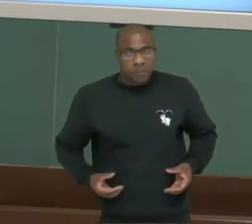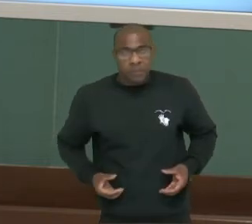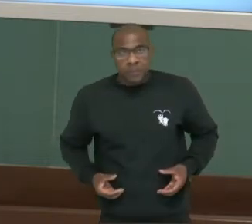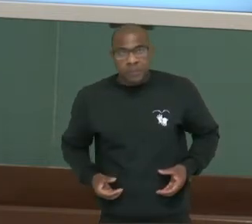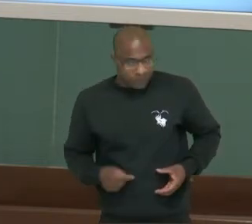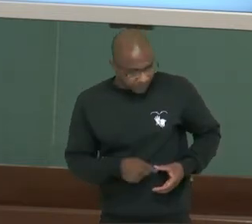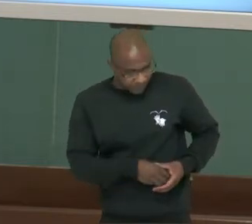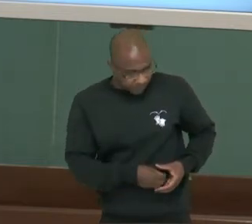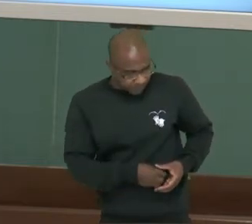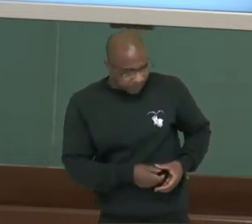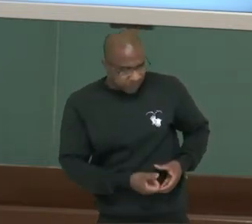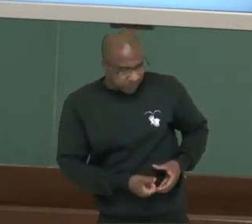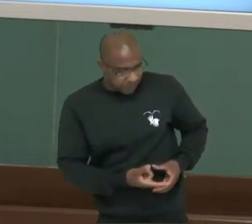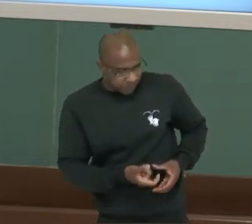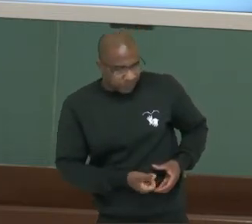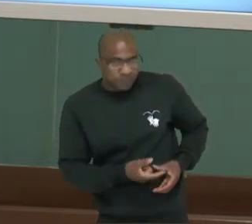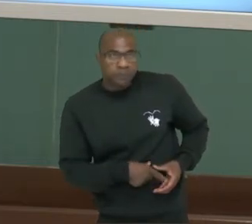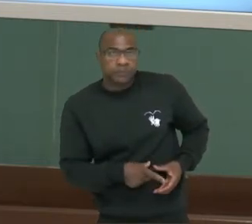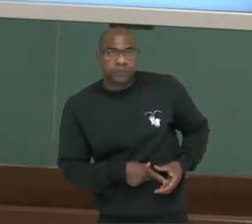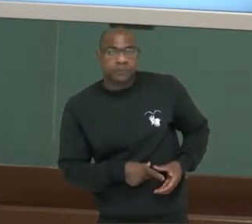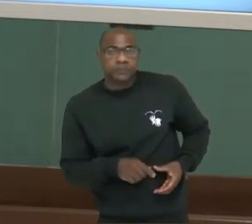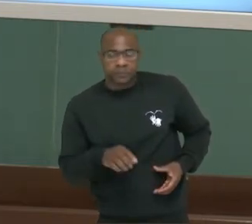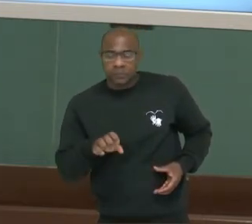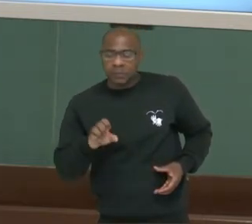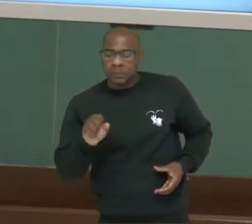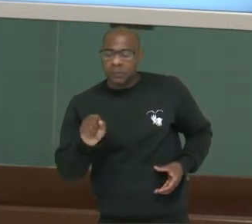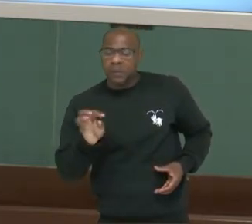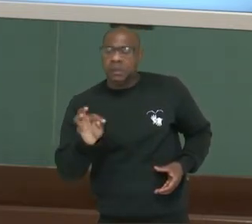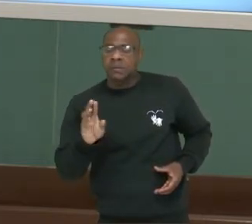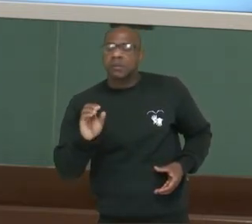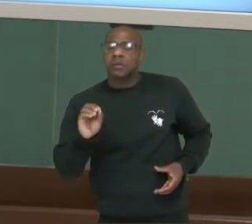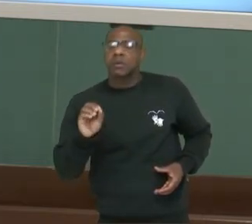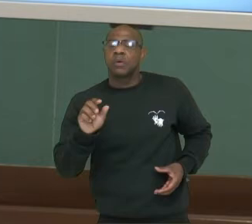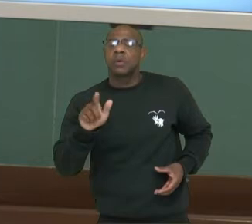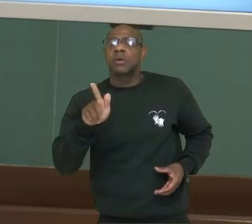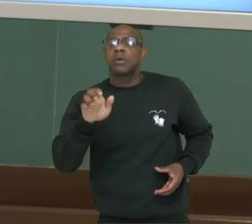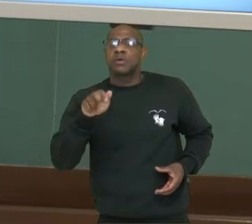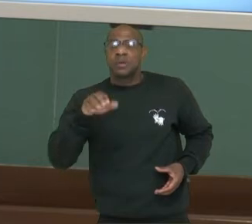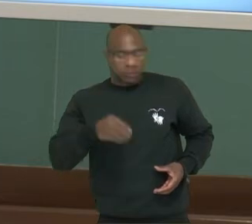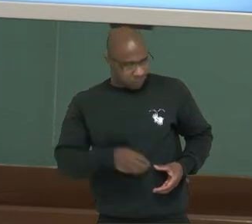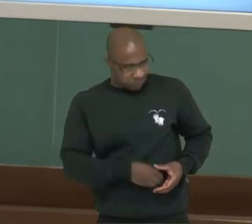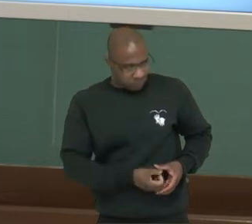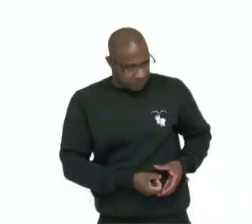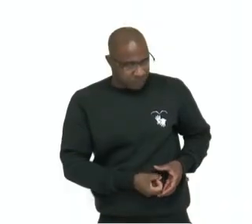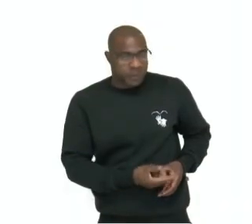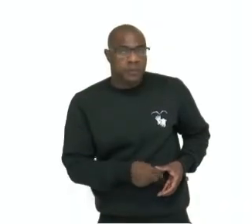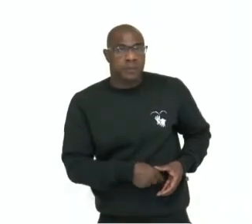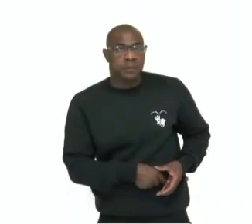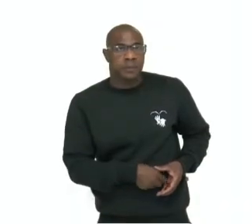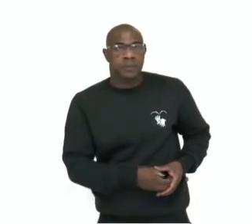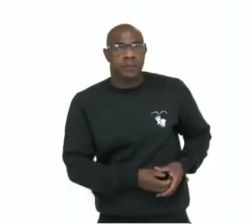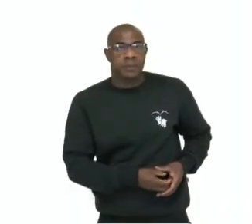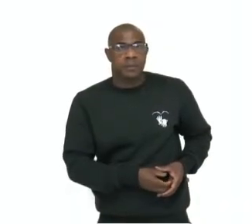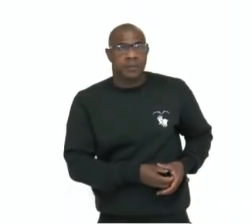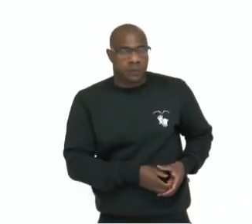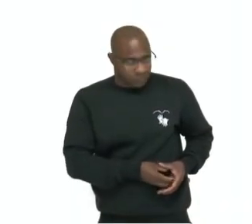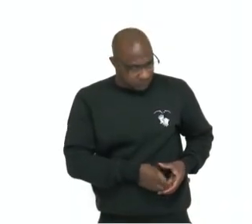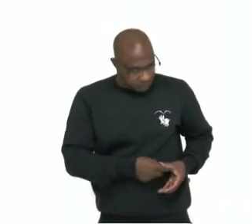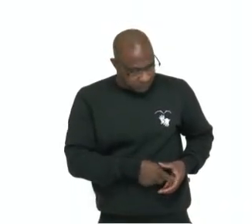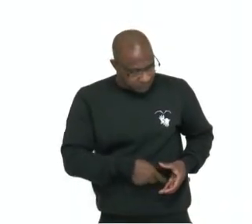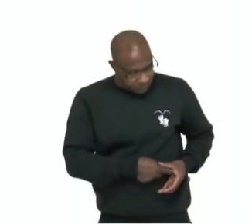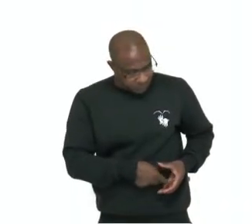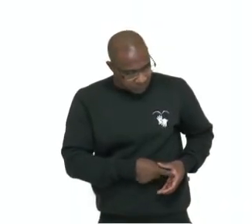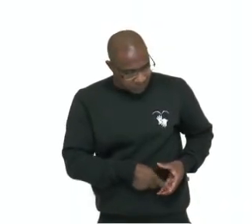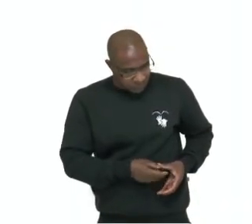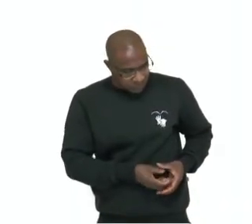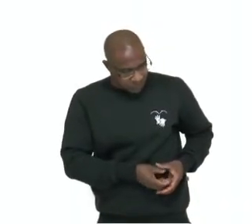tempo, está sendo lançado também o estrógeno, que tem a função de, olha como que está a parede lá do útero, o